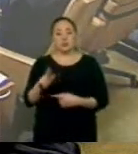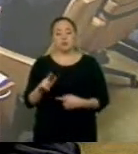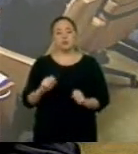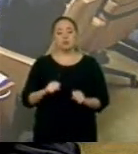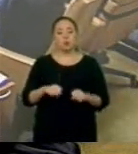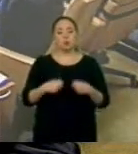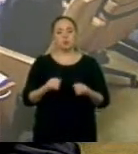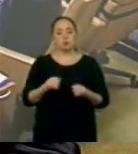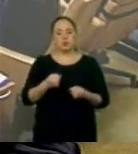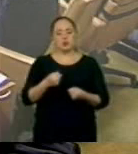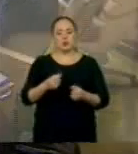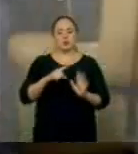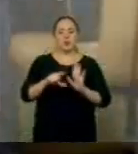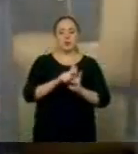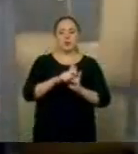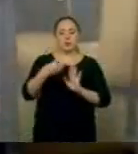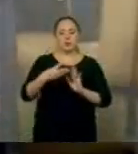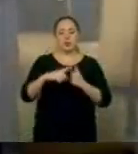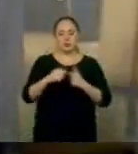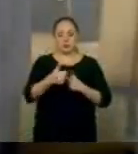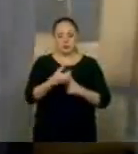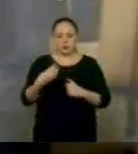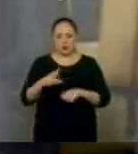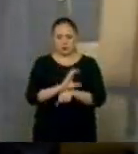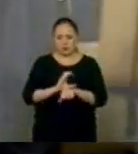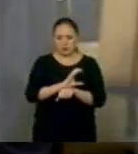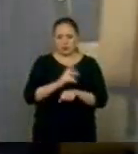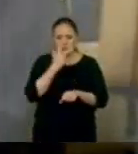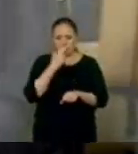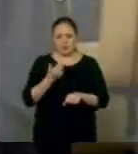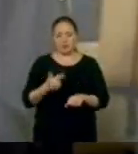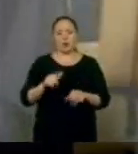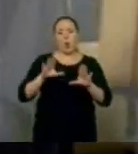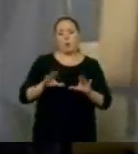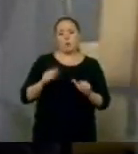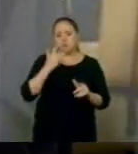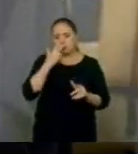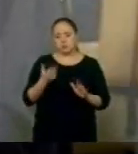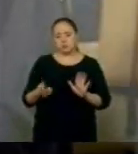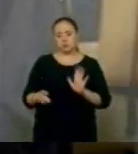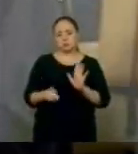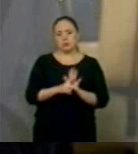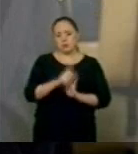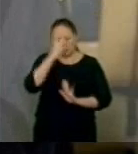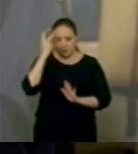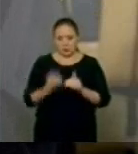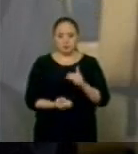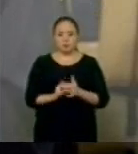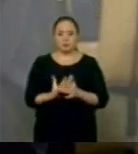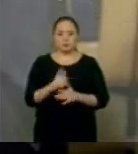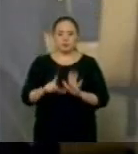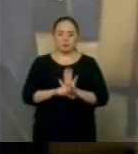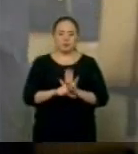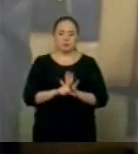força do parágrafo 3º do artigo 103 da Constituição Federal, tem uma missão pré-determinada, pré-definida pelo legislador constituinte originário.